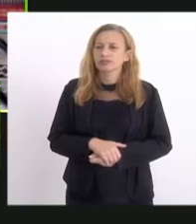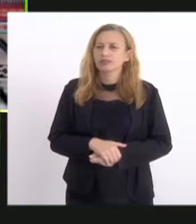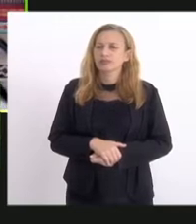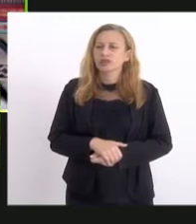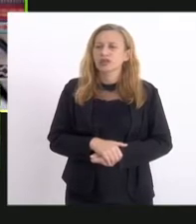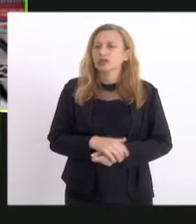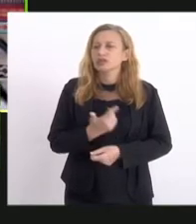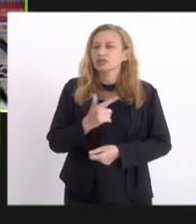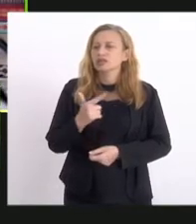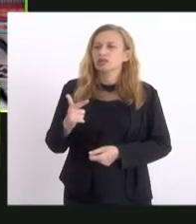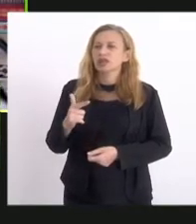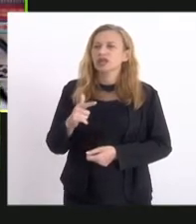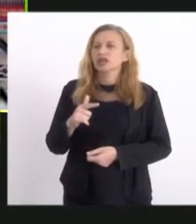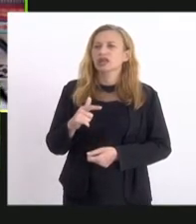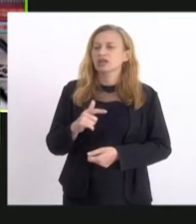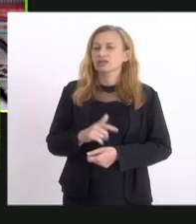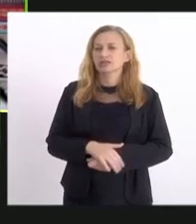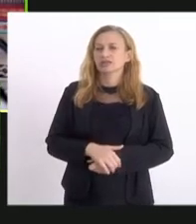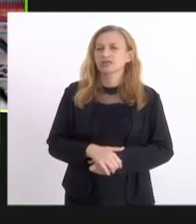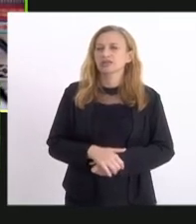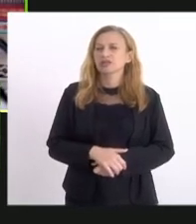existe.